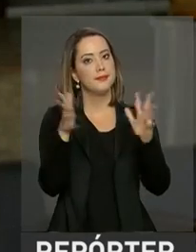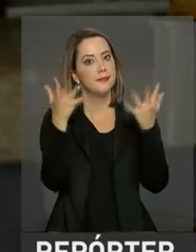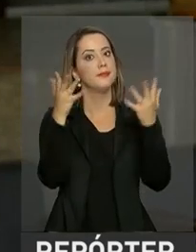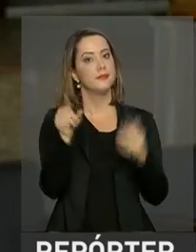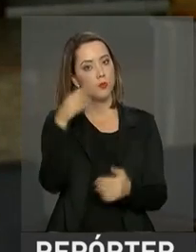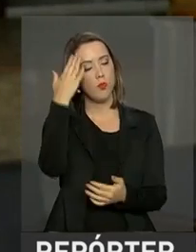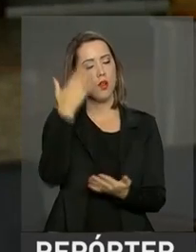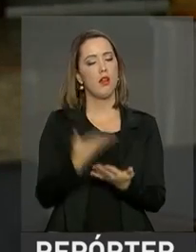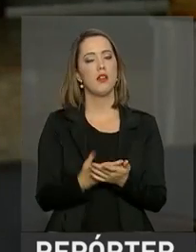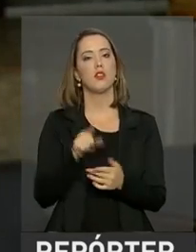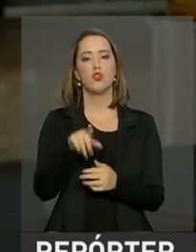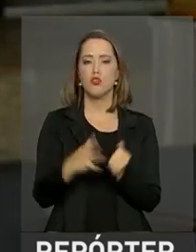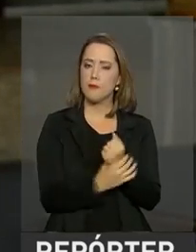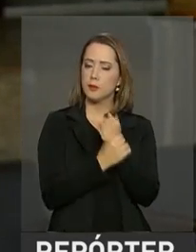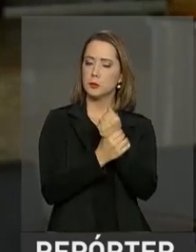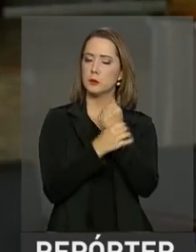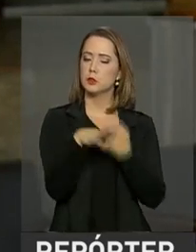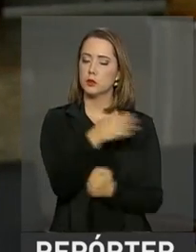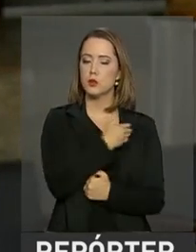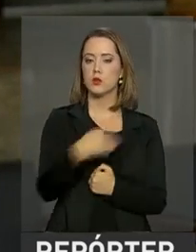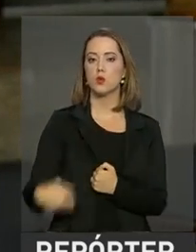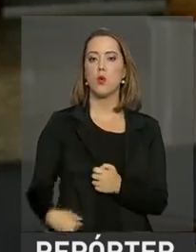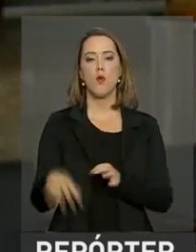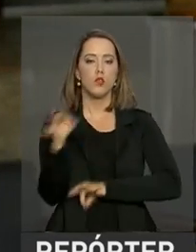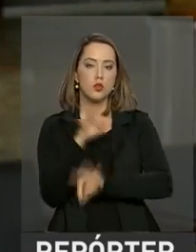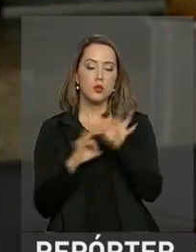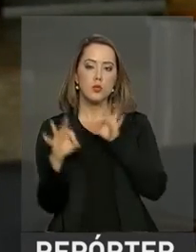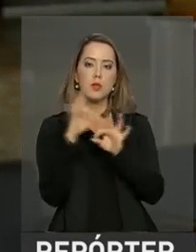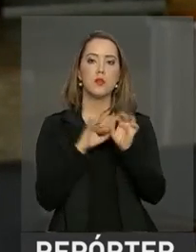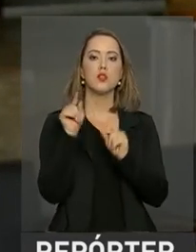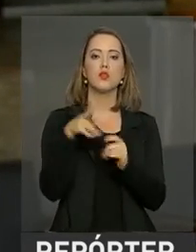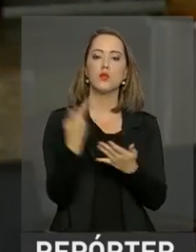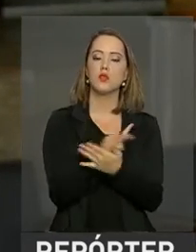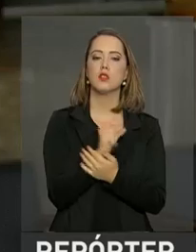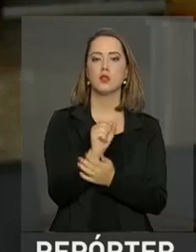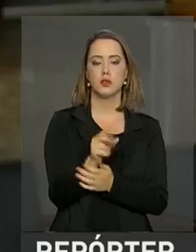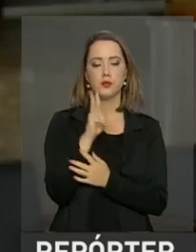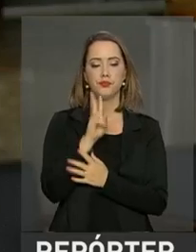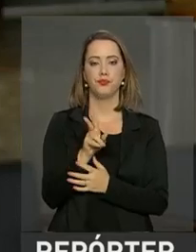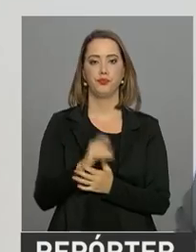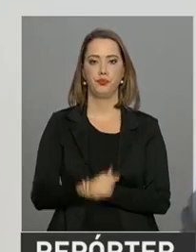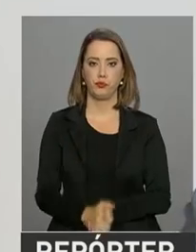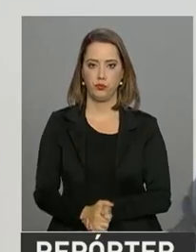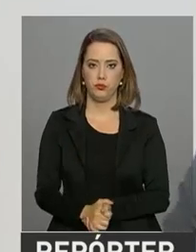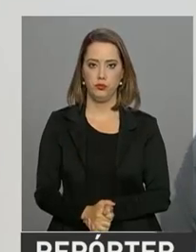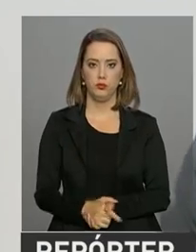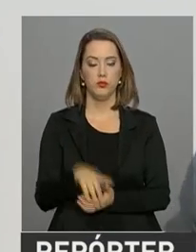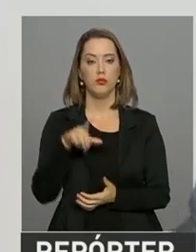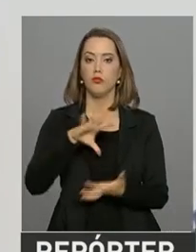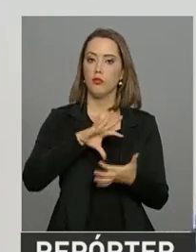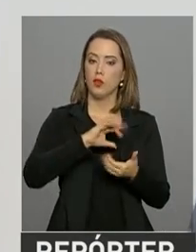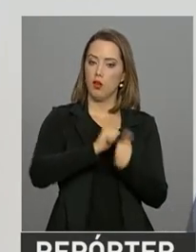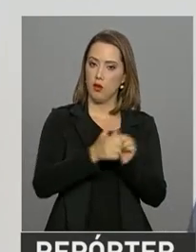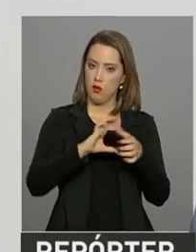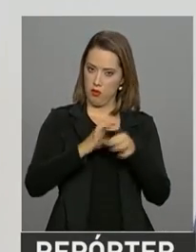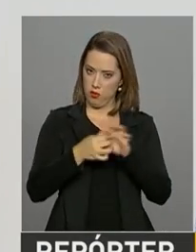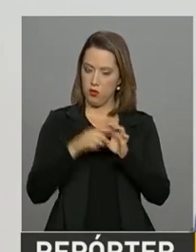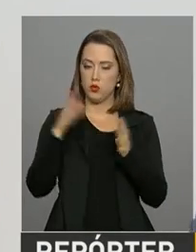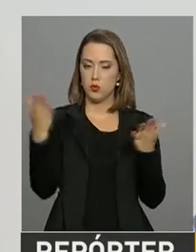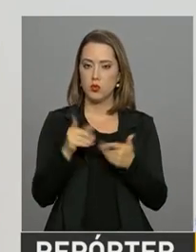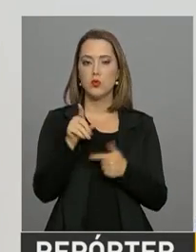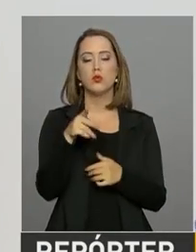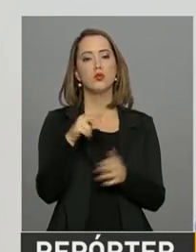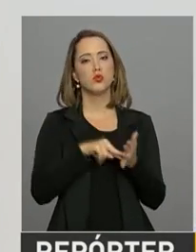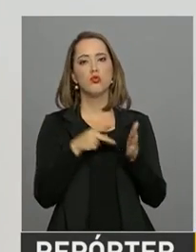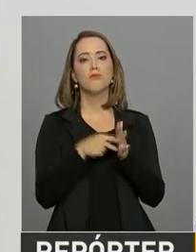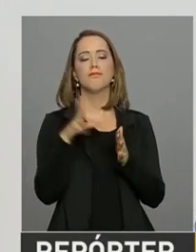segurança institucional em relação aos preparativos para os jogos vamos ver as Olimpíadas hoje significam